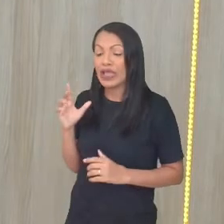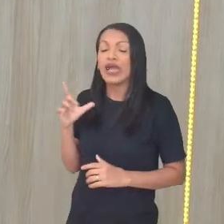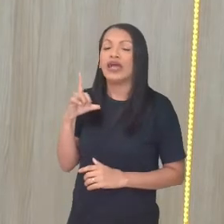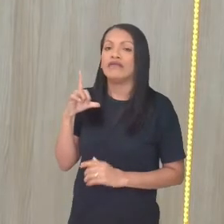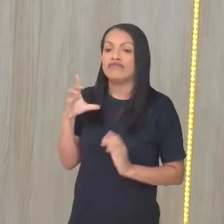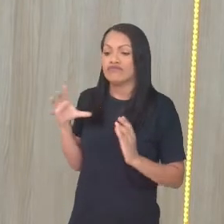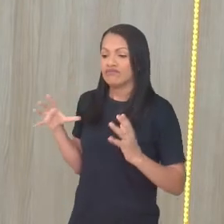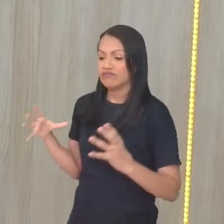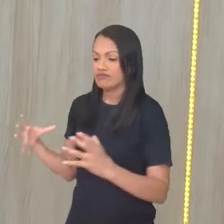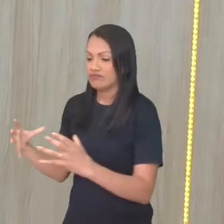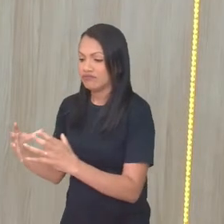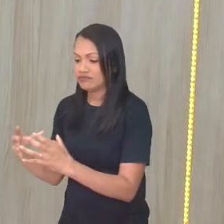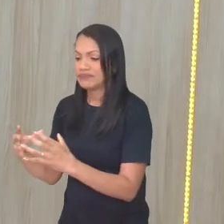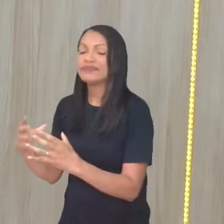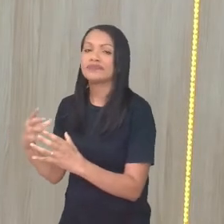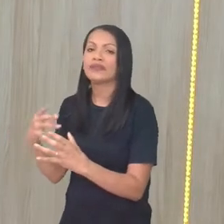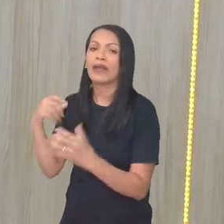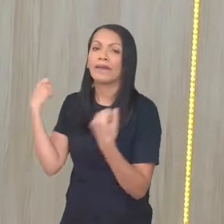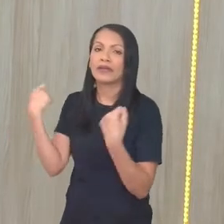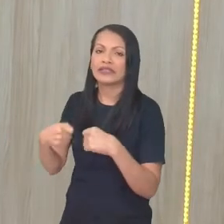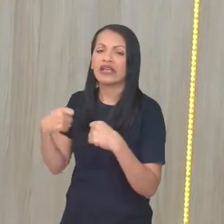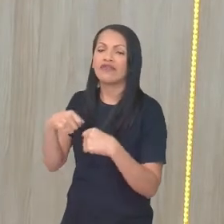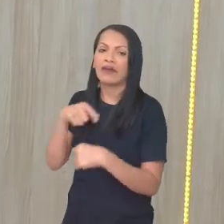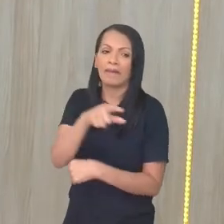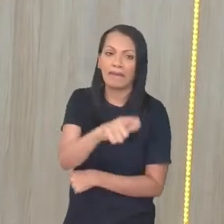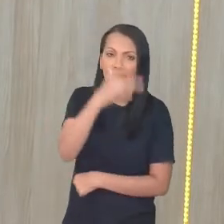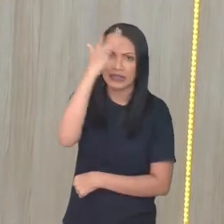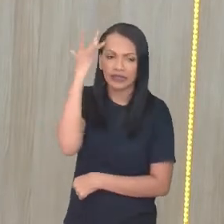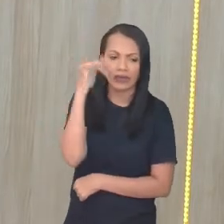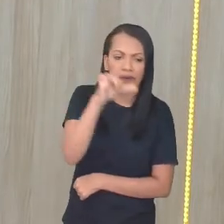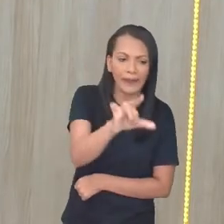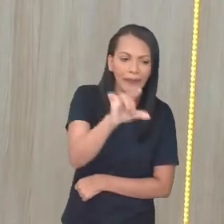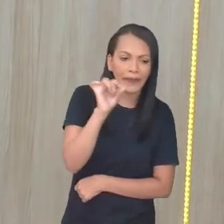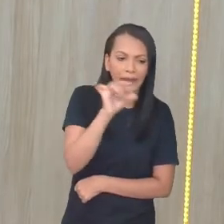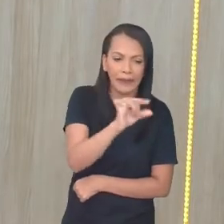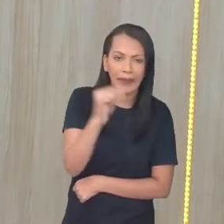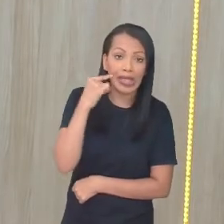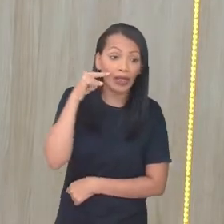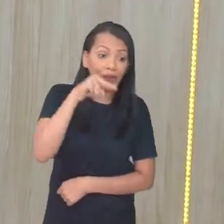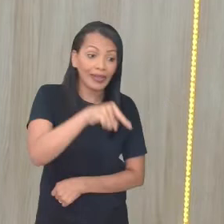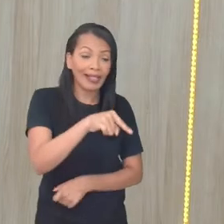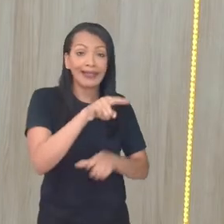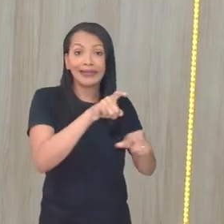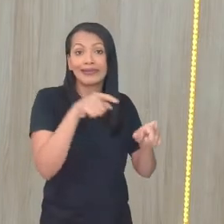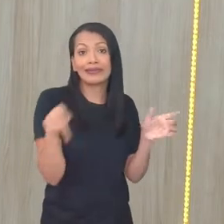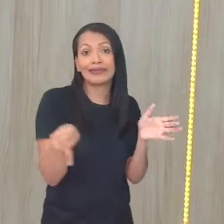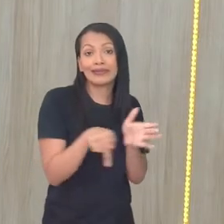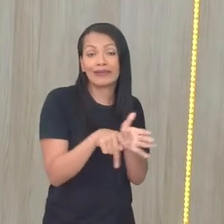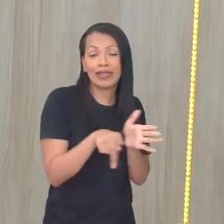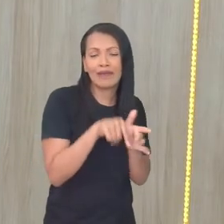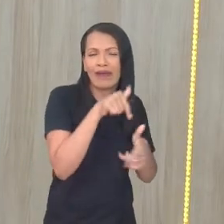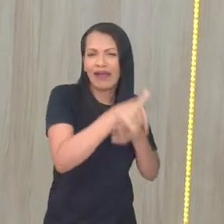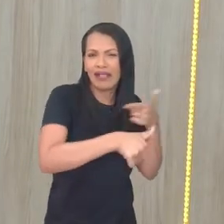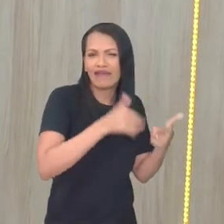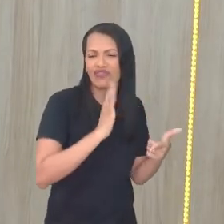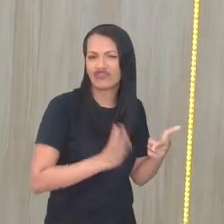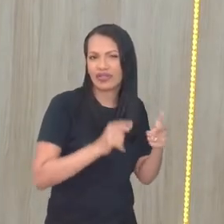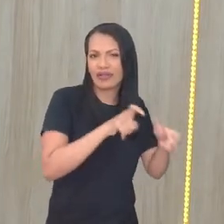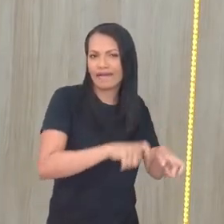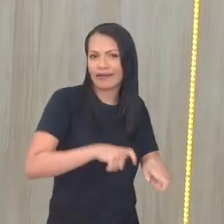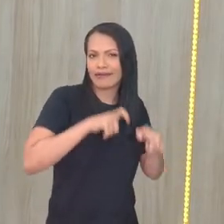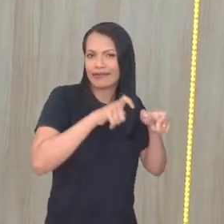de trabalhar na construção de obras públicas ou nas terras do Estado durante um determinado período,